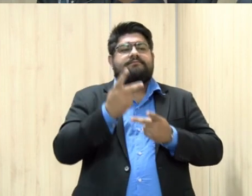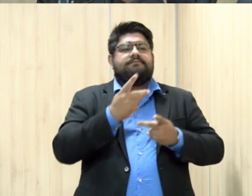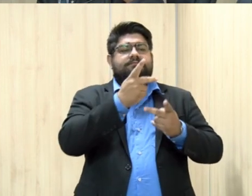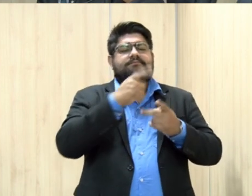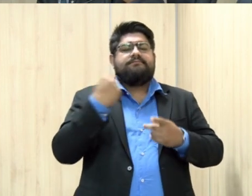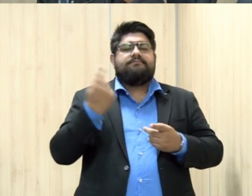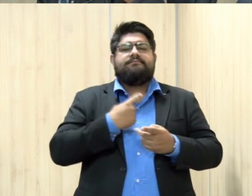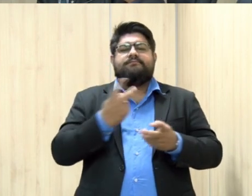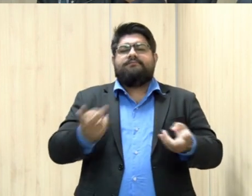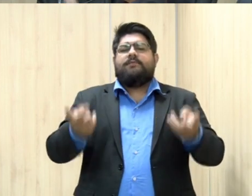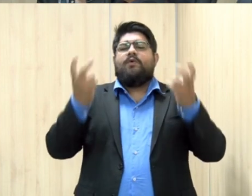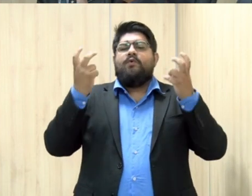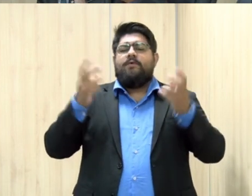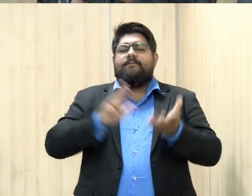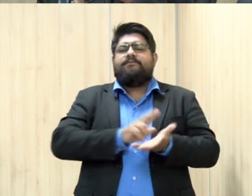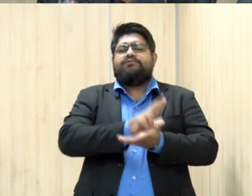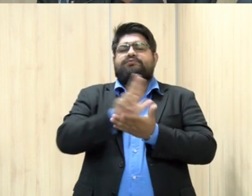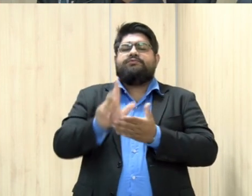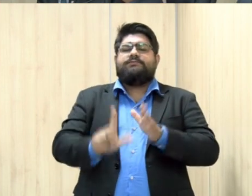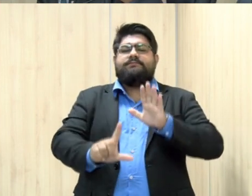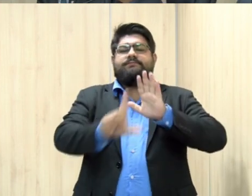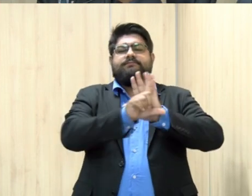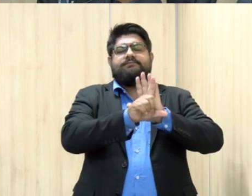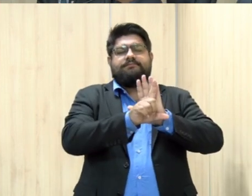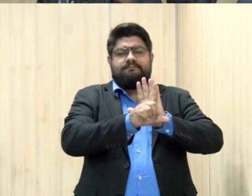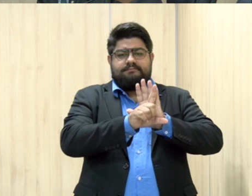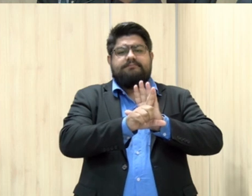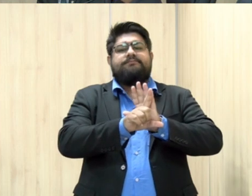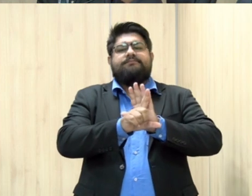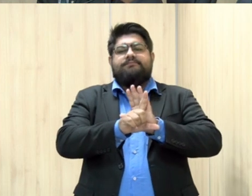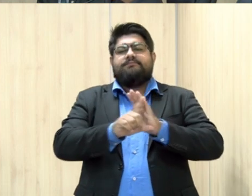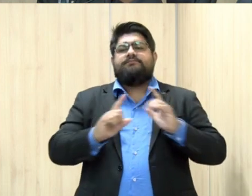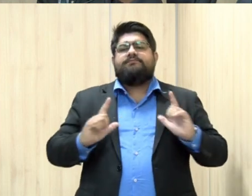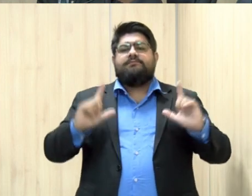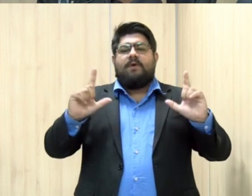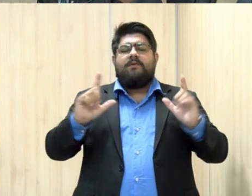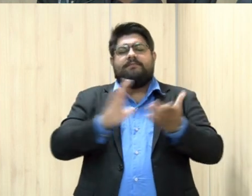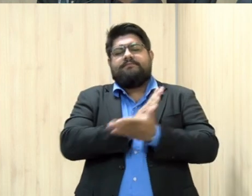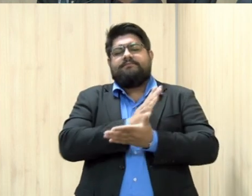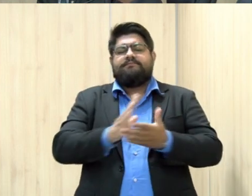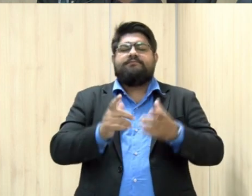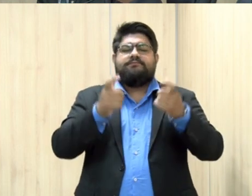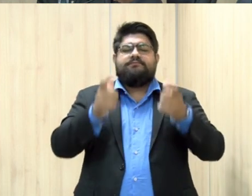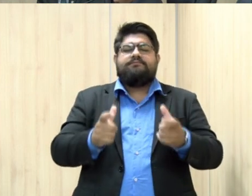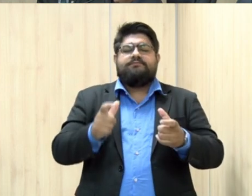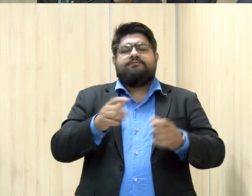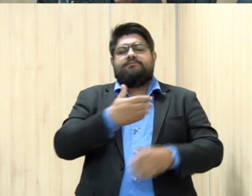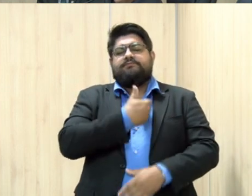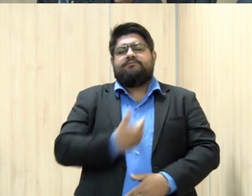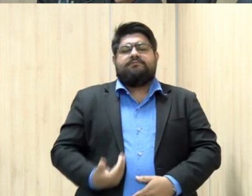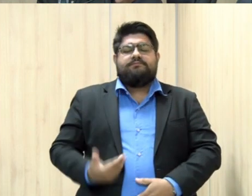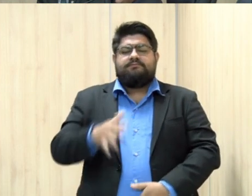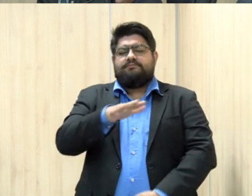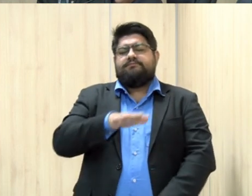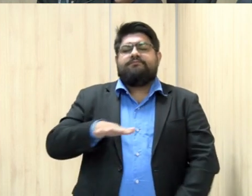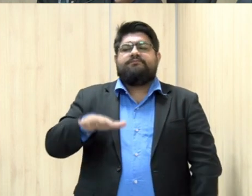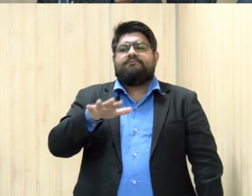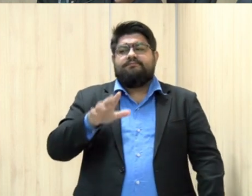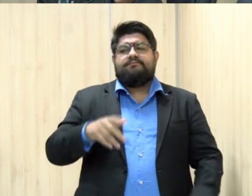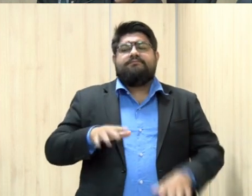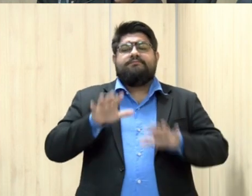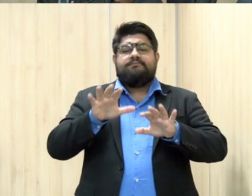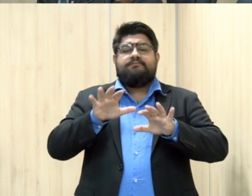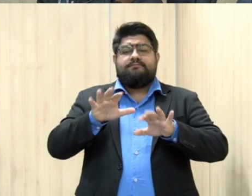muitas leis sendo expostas em vários ambientes públicos e isso é